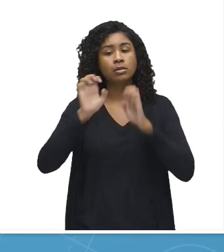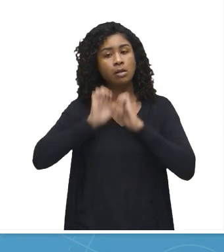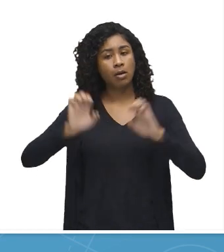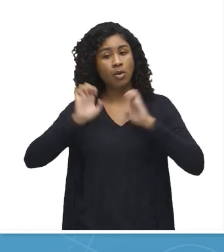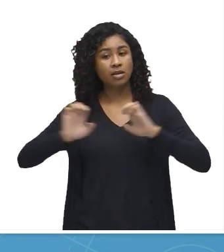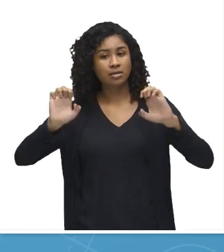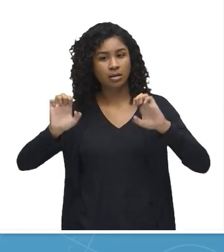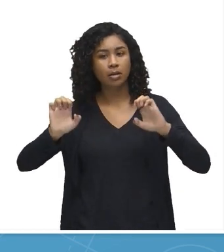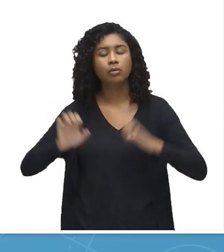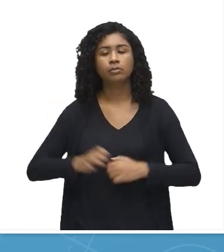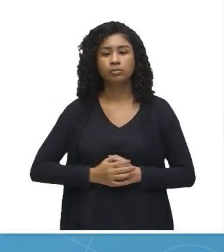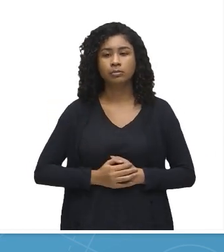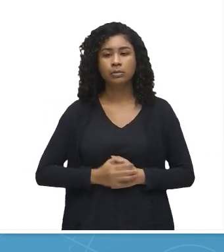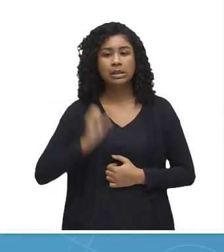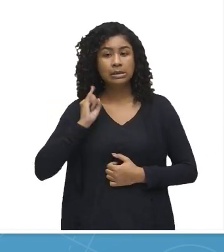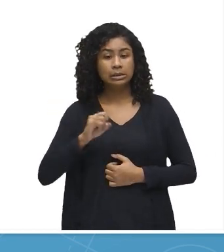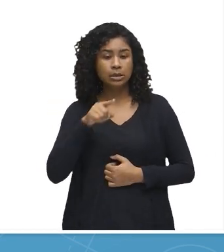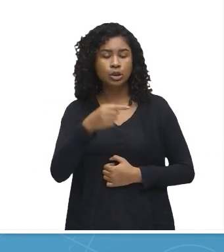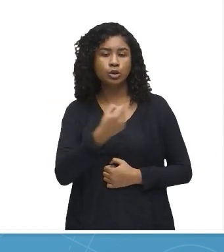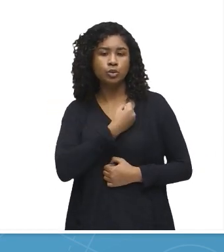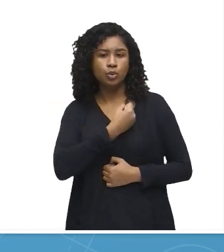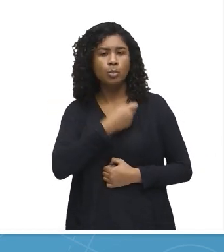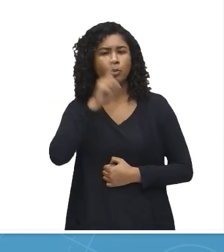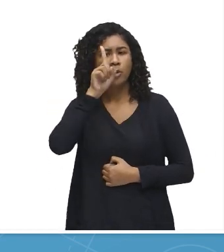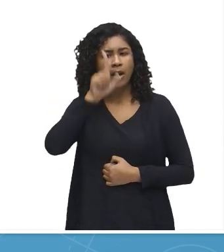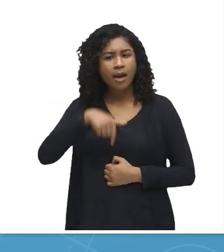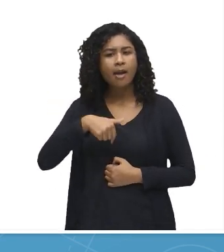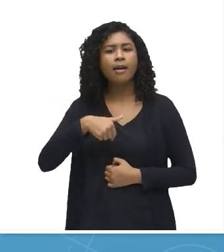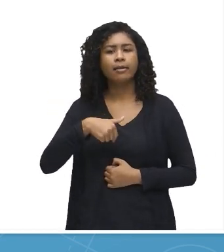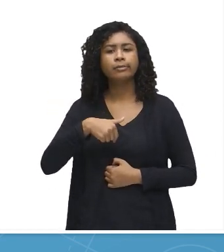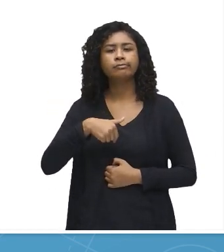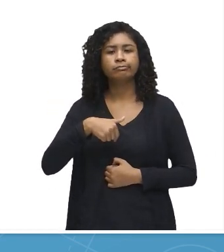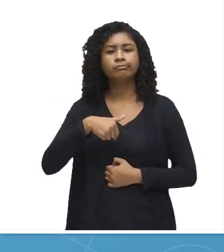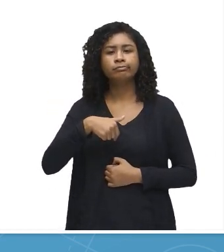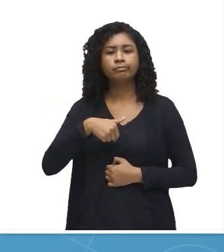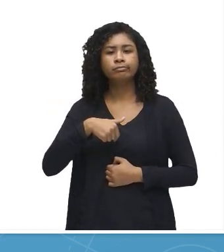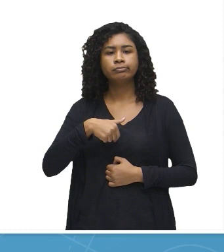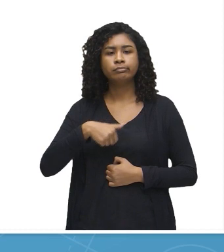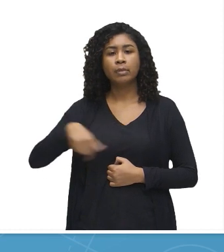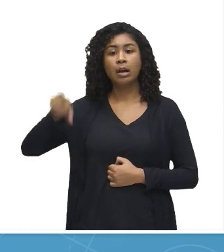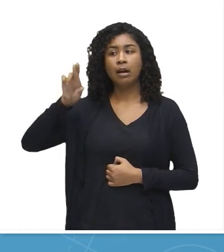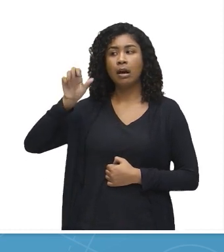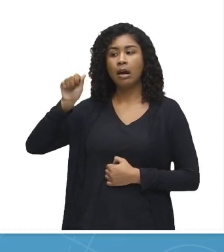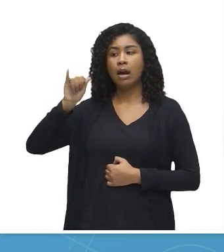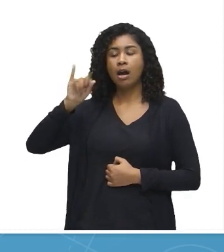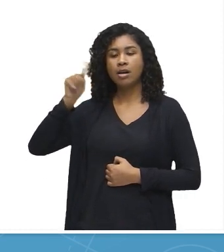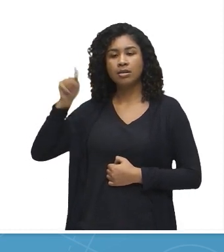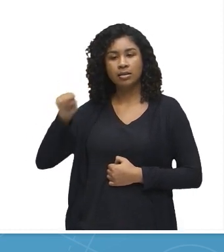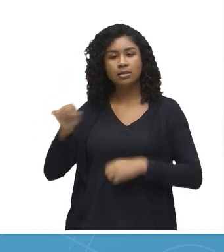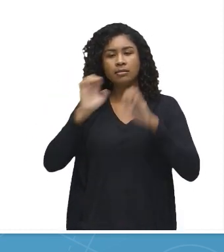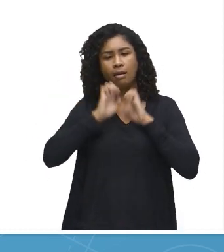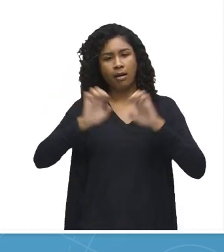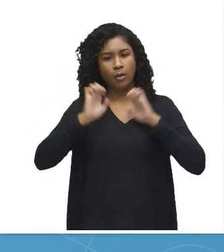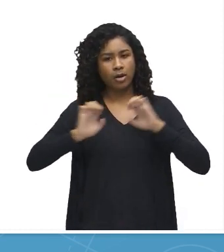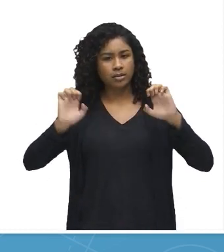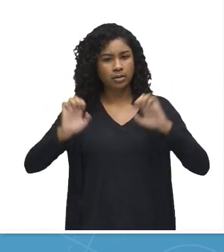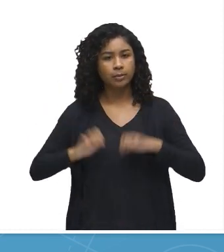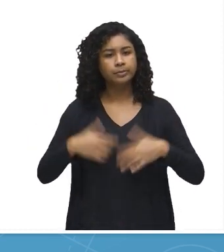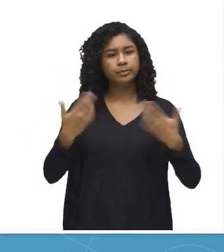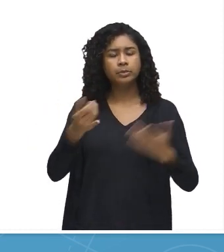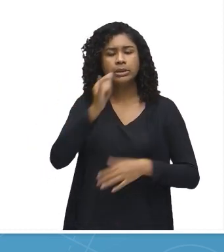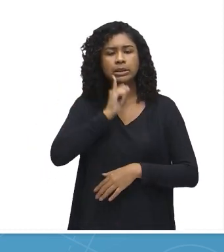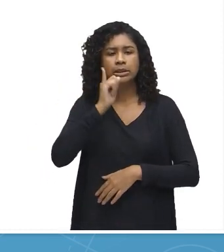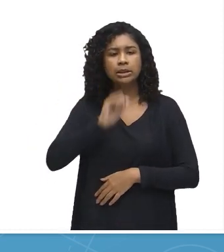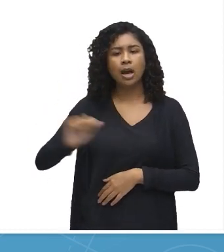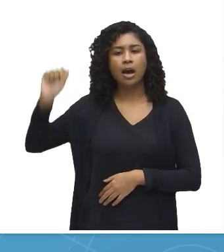Se determinado número é uma das raízes dessa equação do segundo grau. Então vejam aqui a letra A, por exemplo. A letra A está